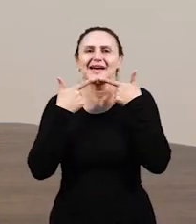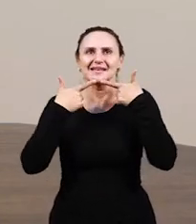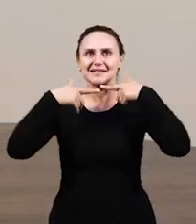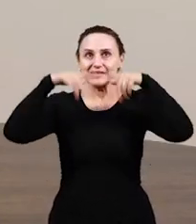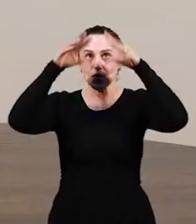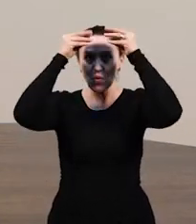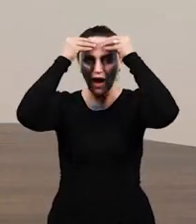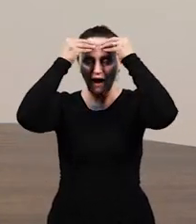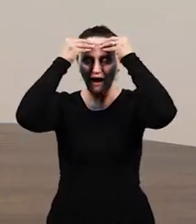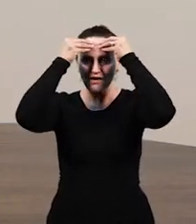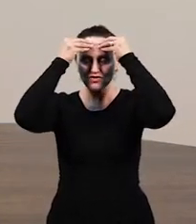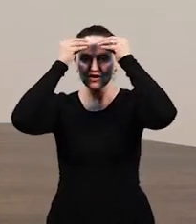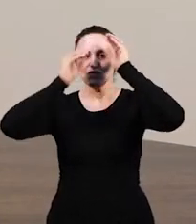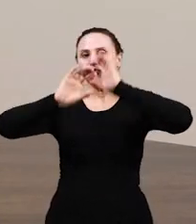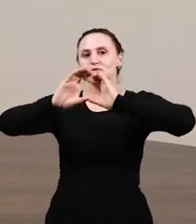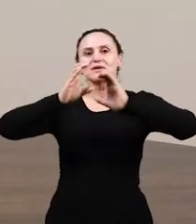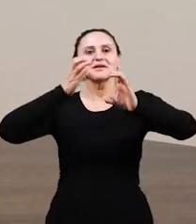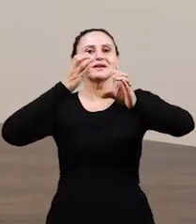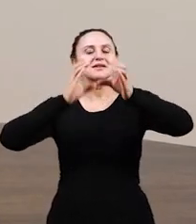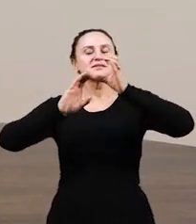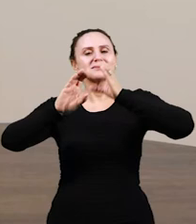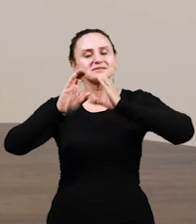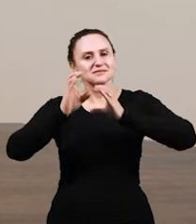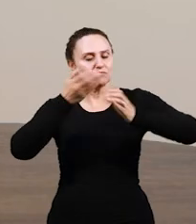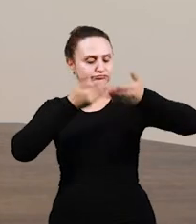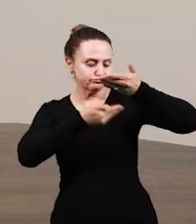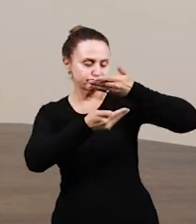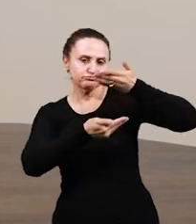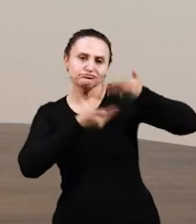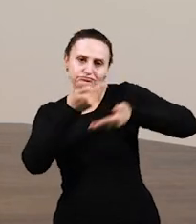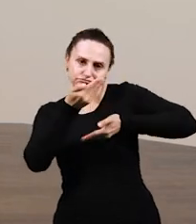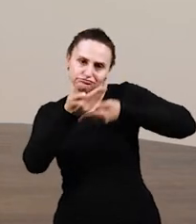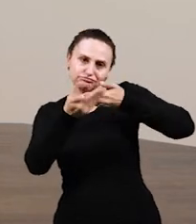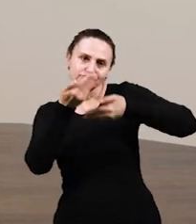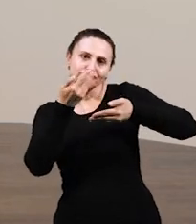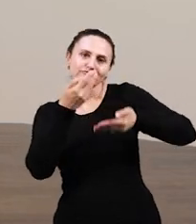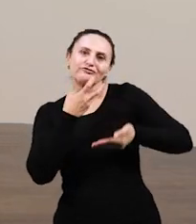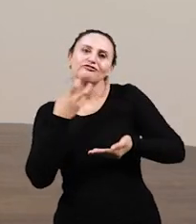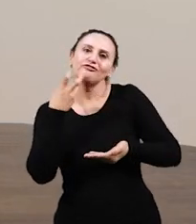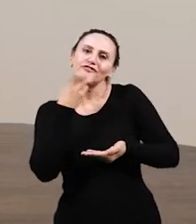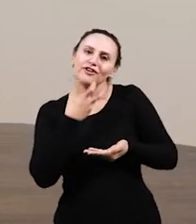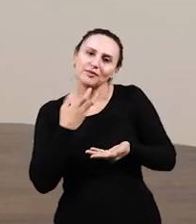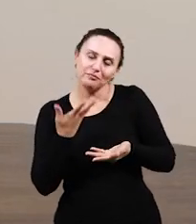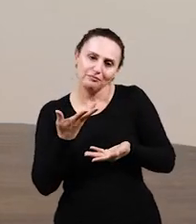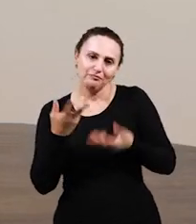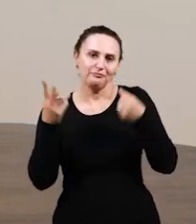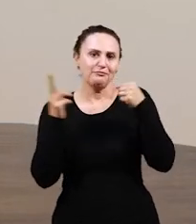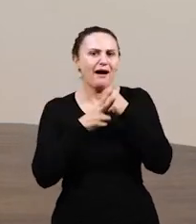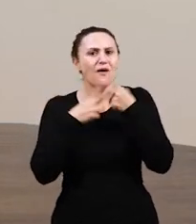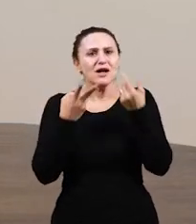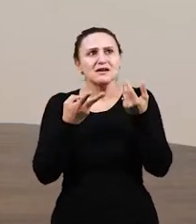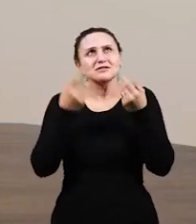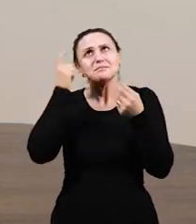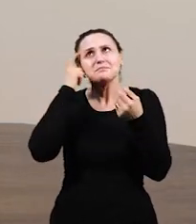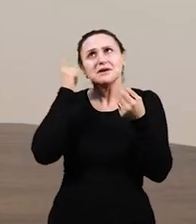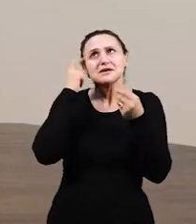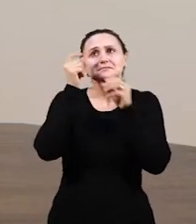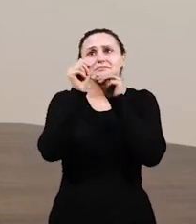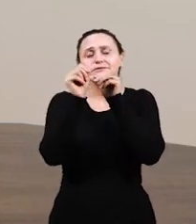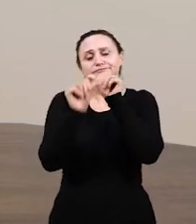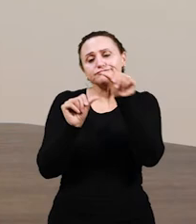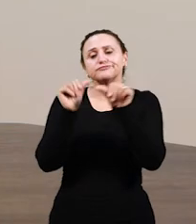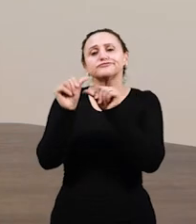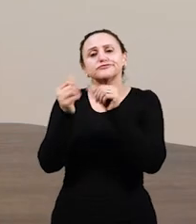linguagem como interação verbal que é o que permeia os estudos funcionalistas né a gente pensa na troca comunicativa